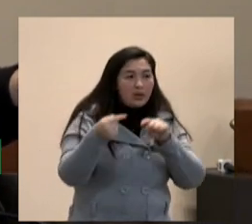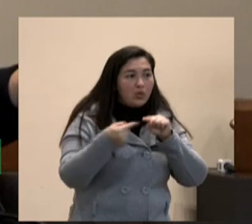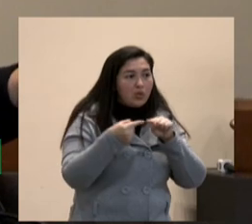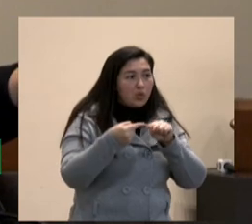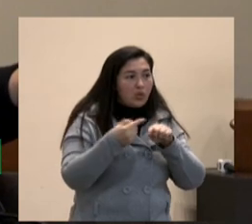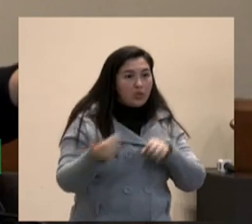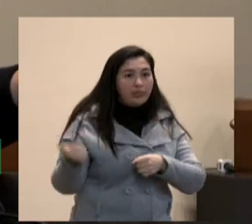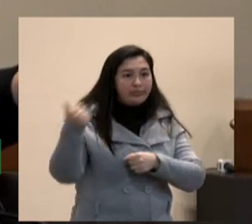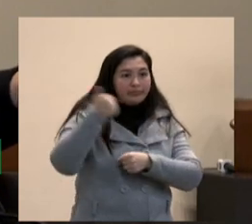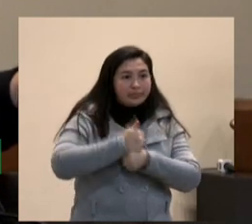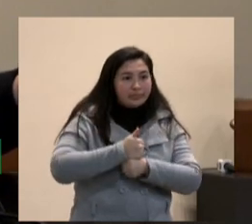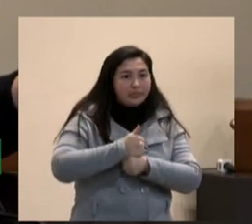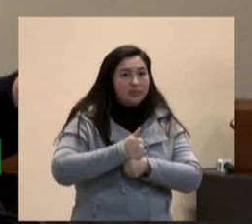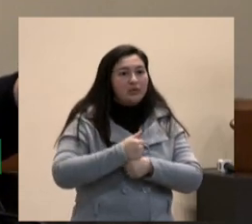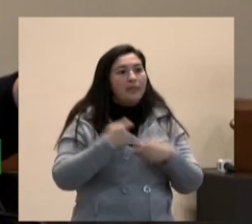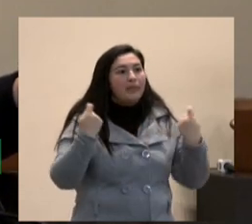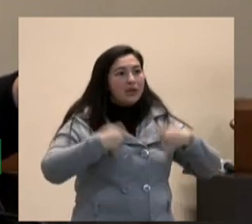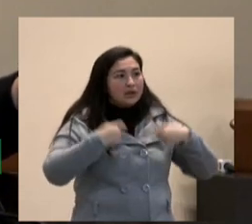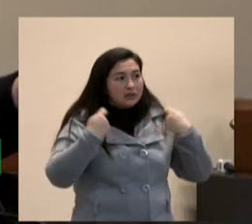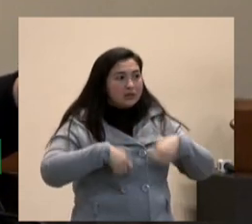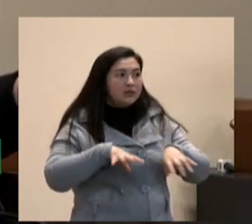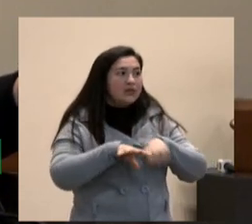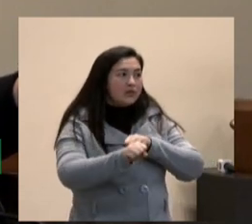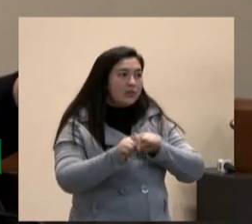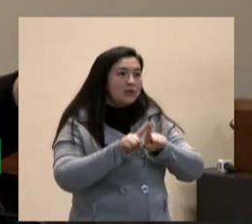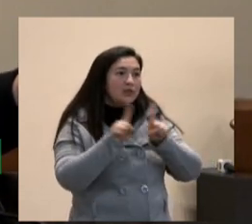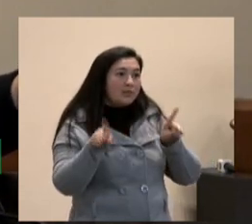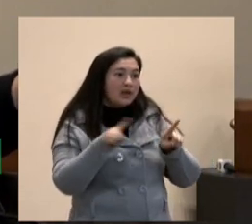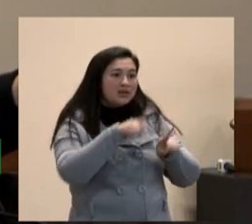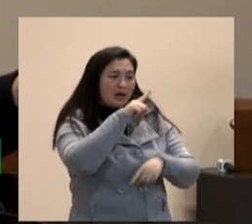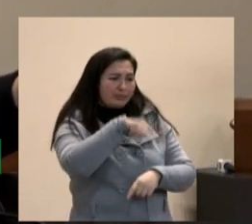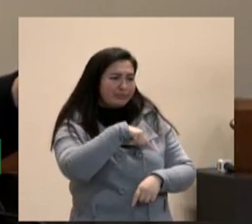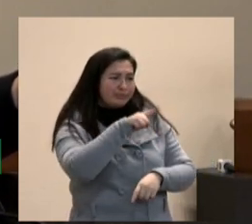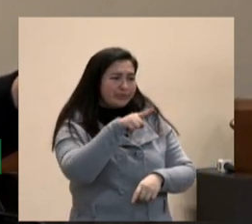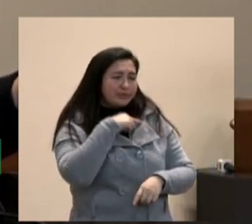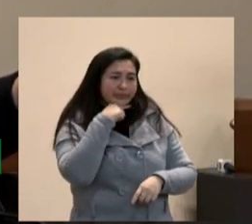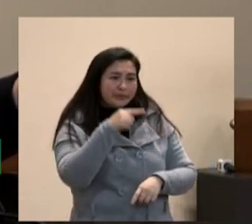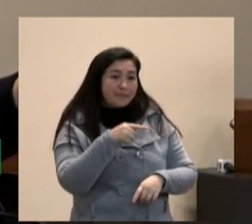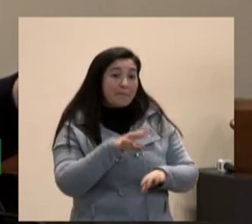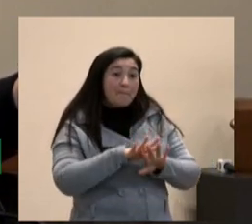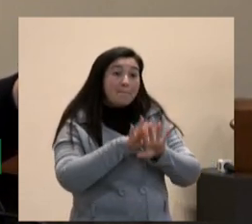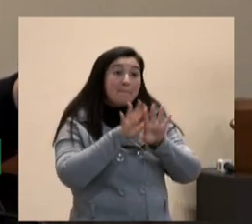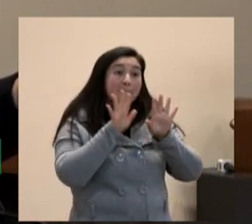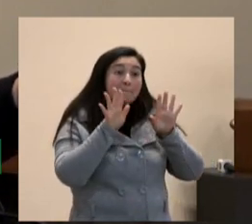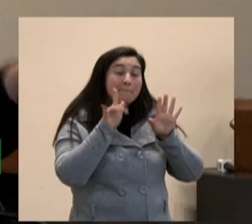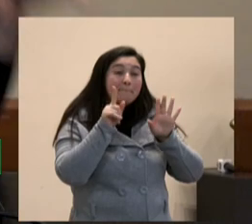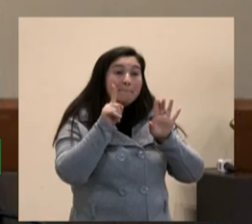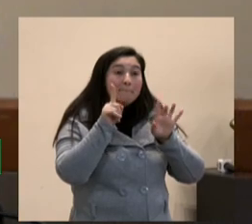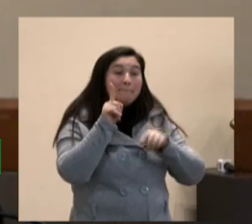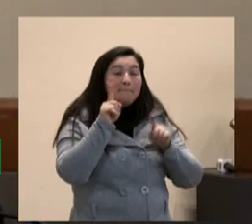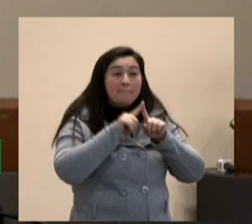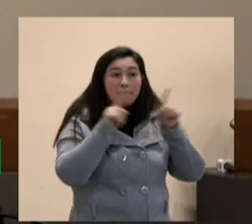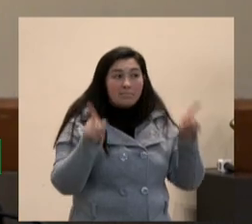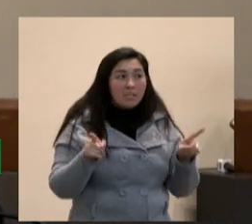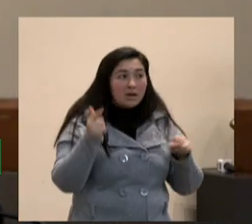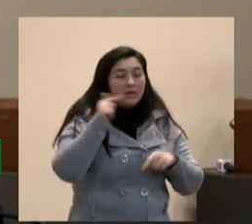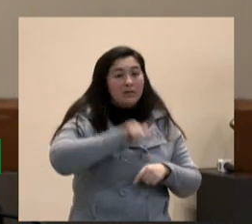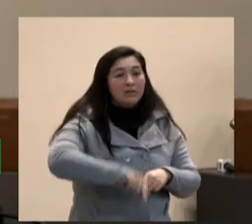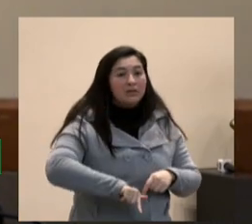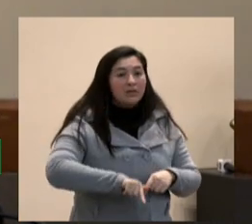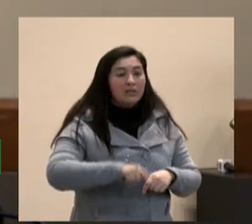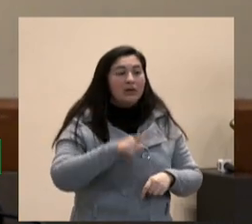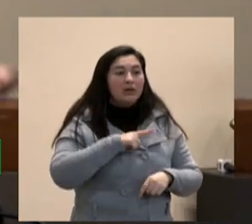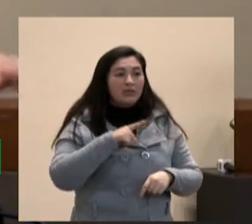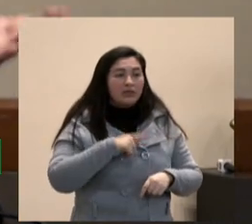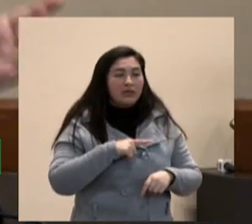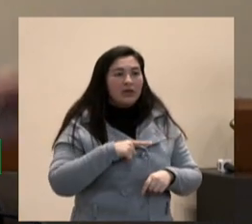exigem uma formação e que tem sido negado. E, por fim, o financiamento adequado, né, aí aos segmentos que constituem a